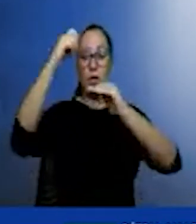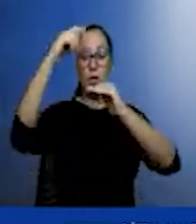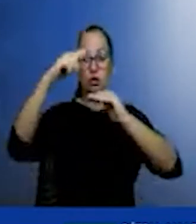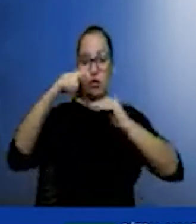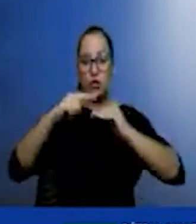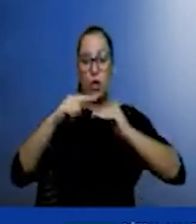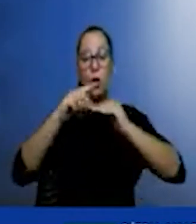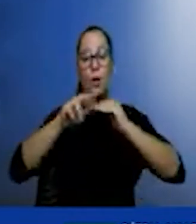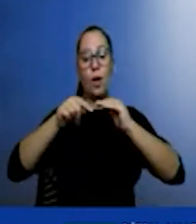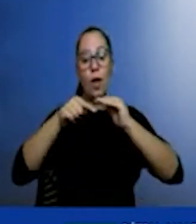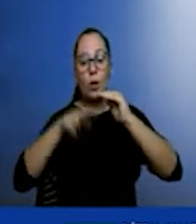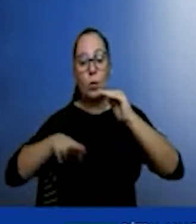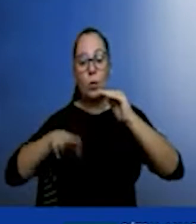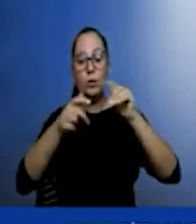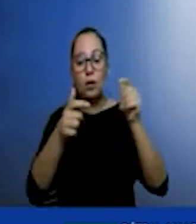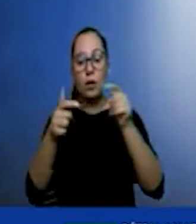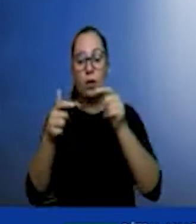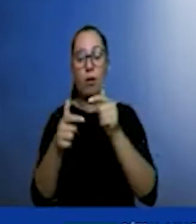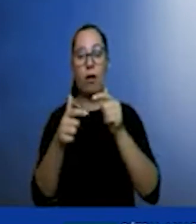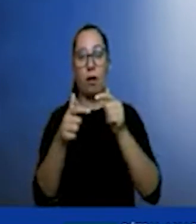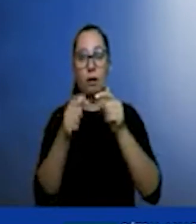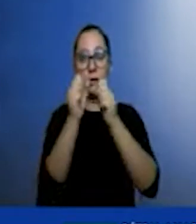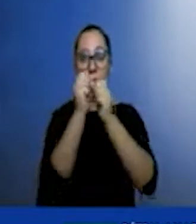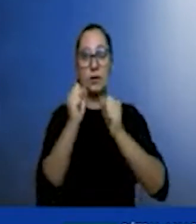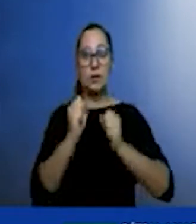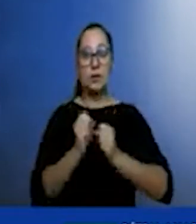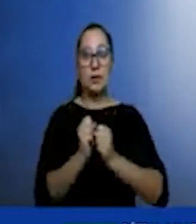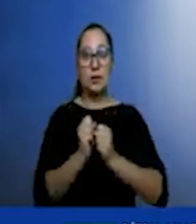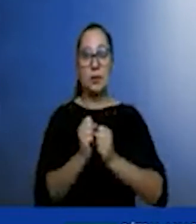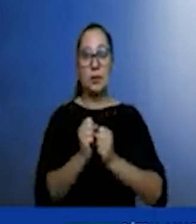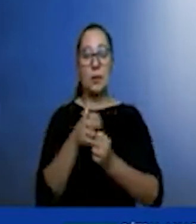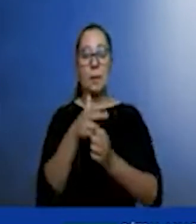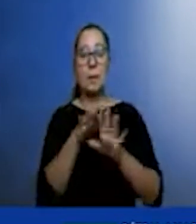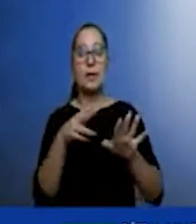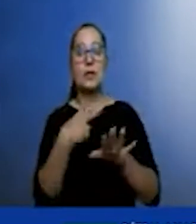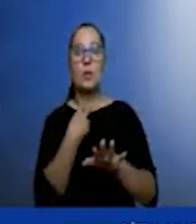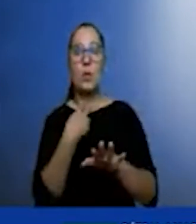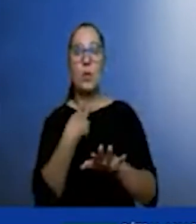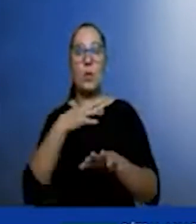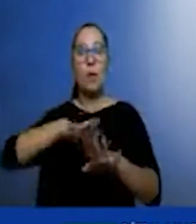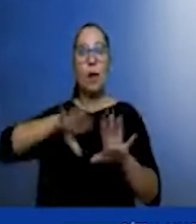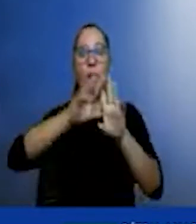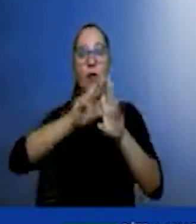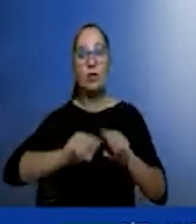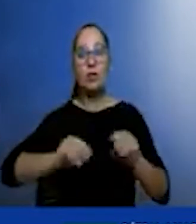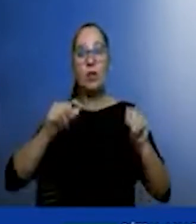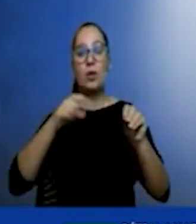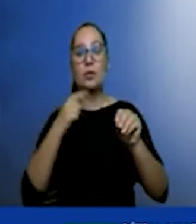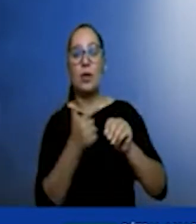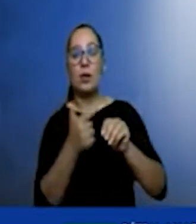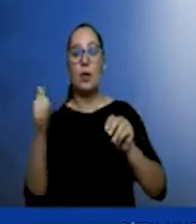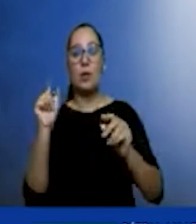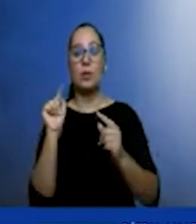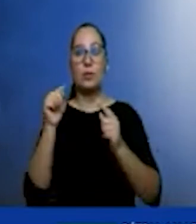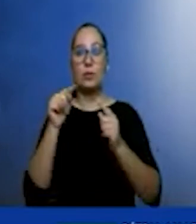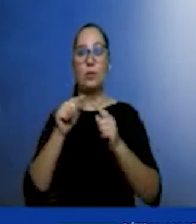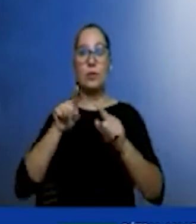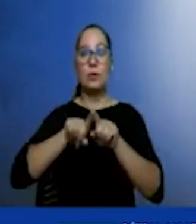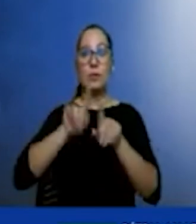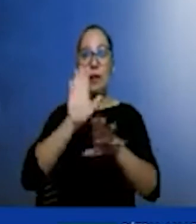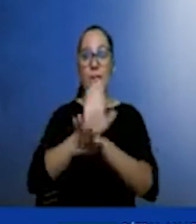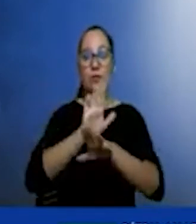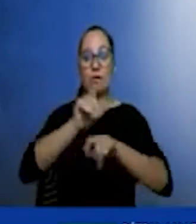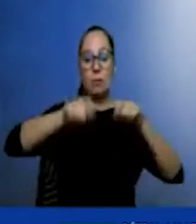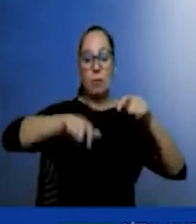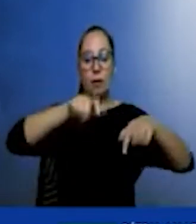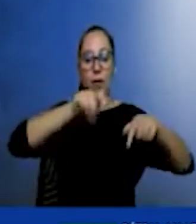usar esses locais para a instalação do sistema sem ocupar uma área do solo que poderia ter outra destinação e ainda favorecendo a produção de alimentos naquele